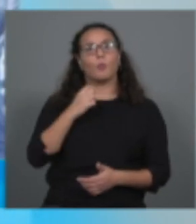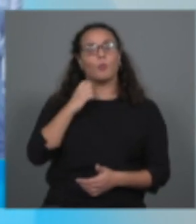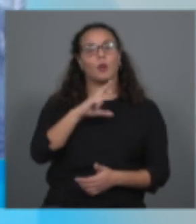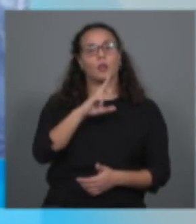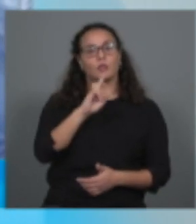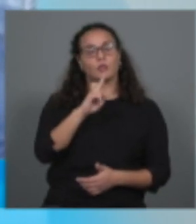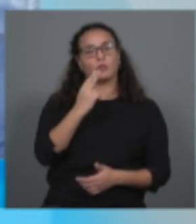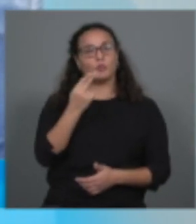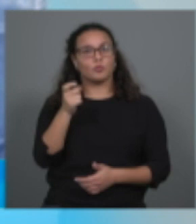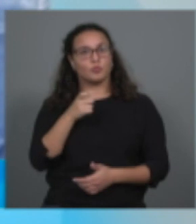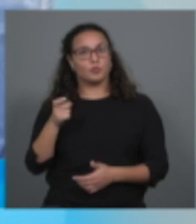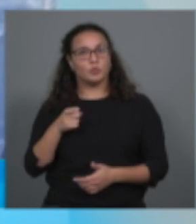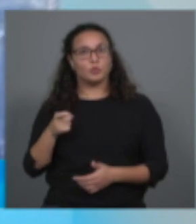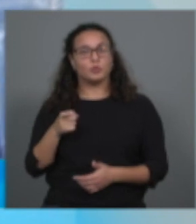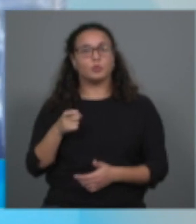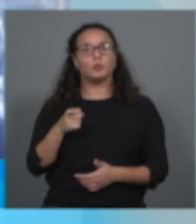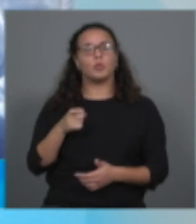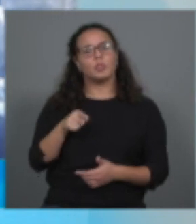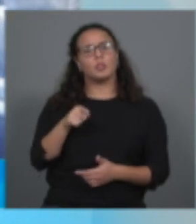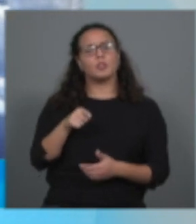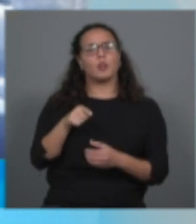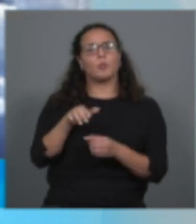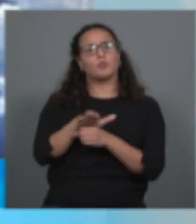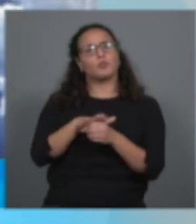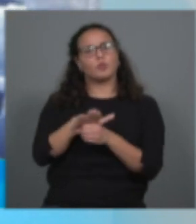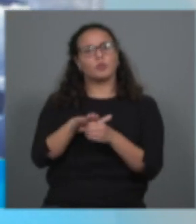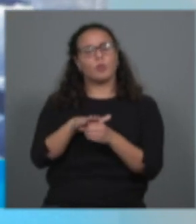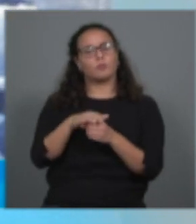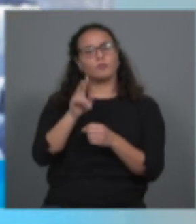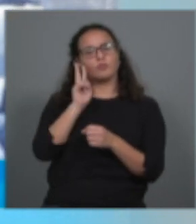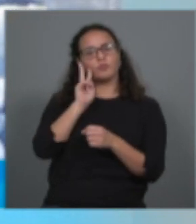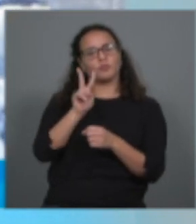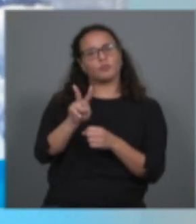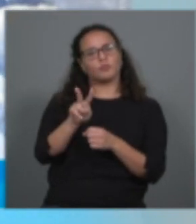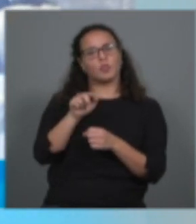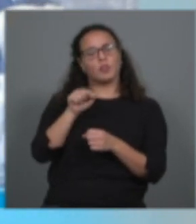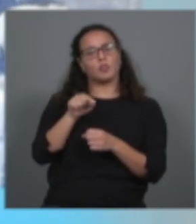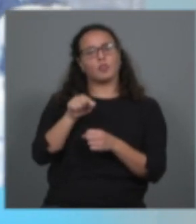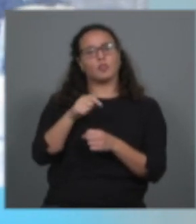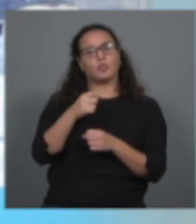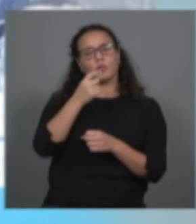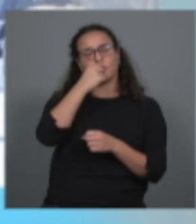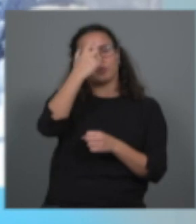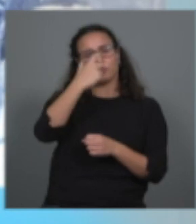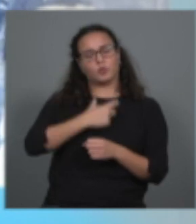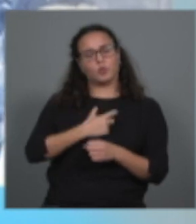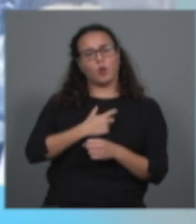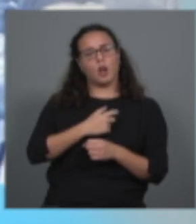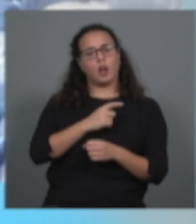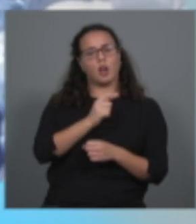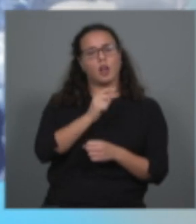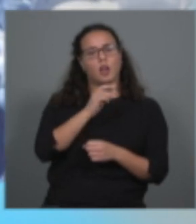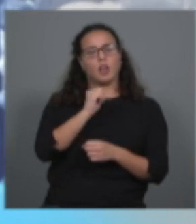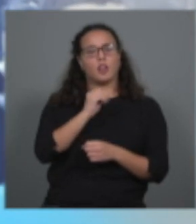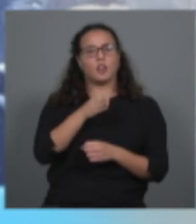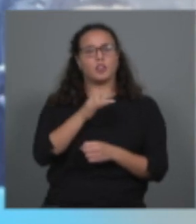fase diocesana, uma ocasião para olhar hoje este homem de igreja e a sua espiritualidade. Para tal